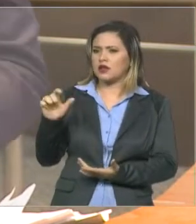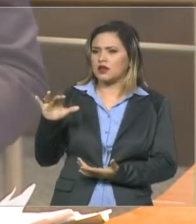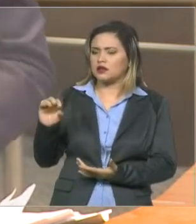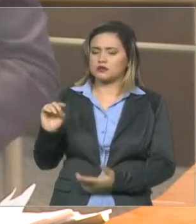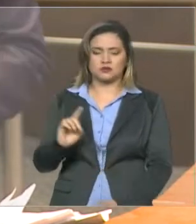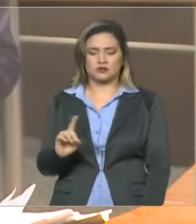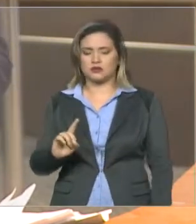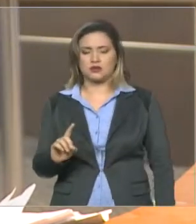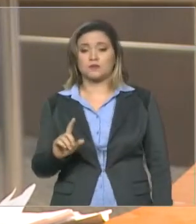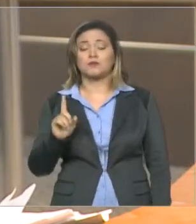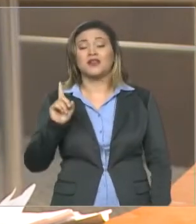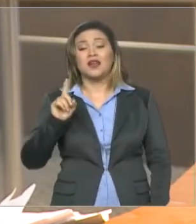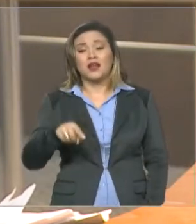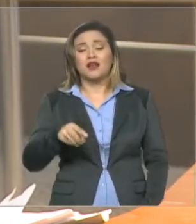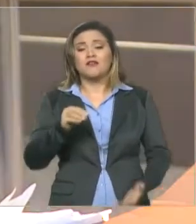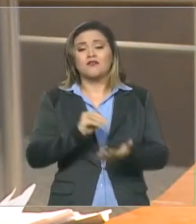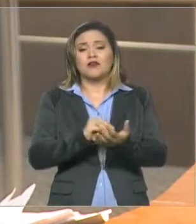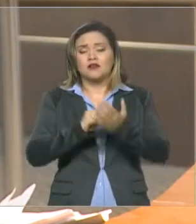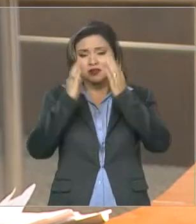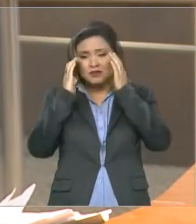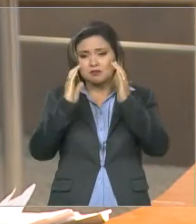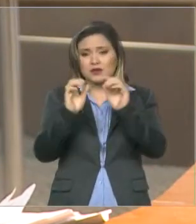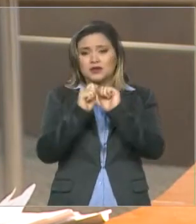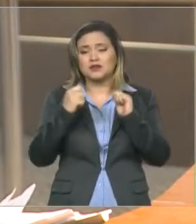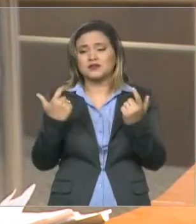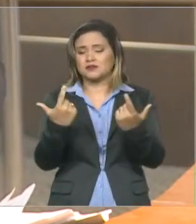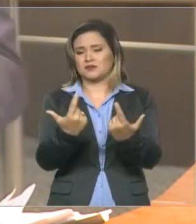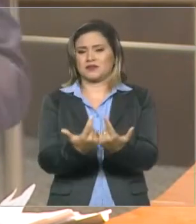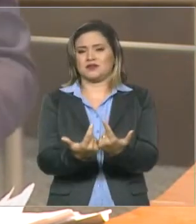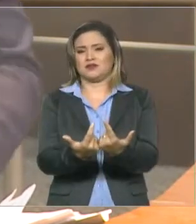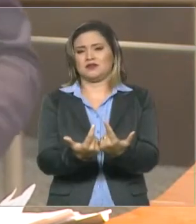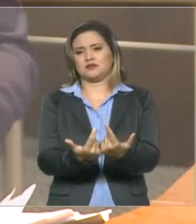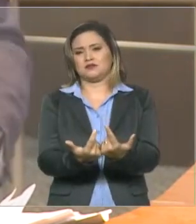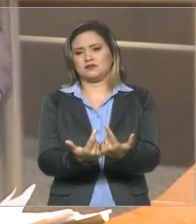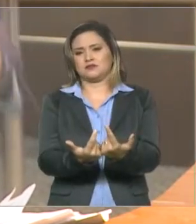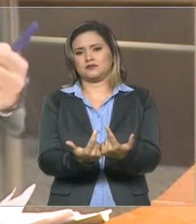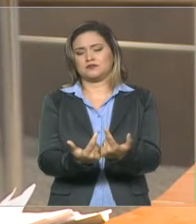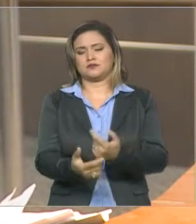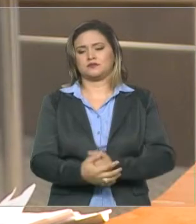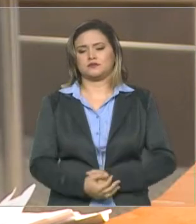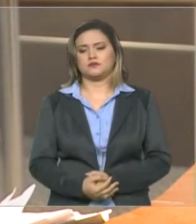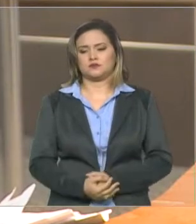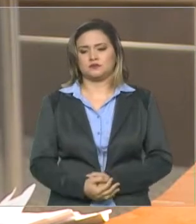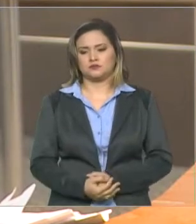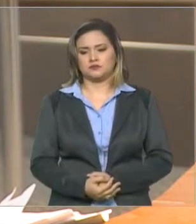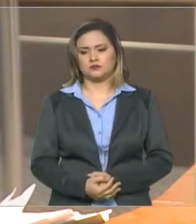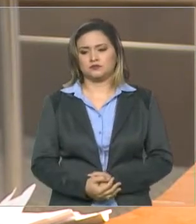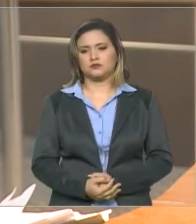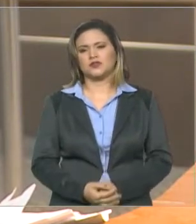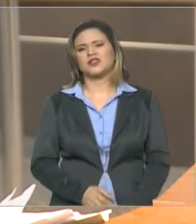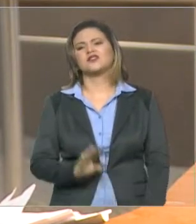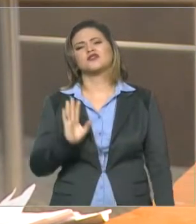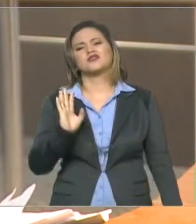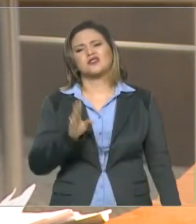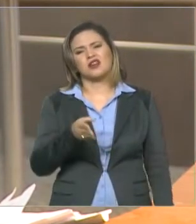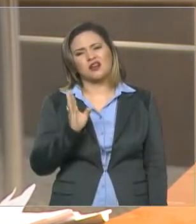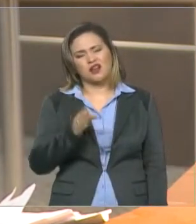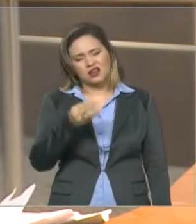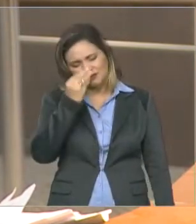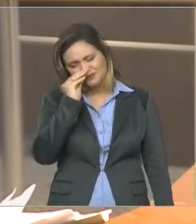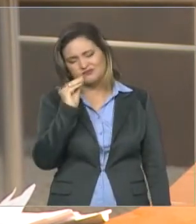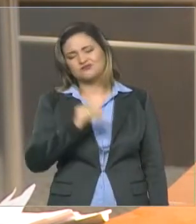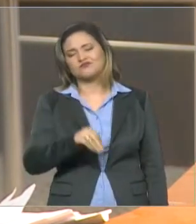Assembleia Legislativa do Maranhão. Nós já estamos desmoralizados aqui há muito tempo.